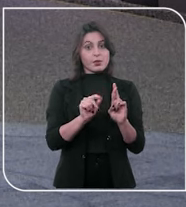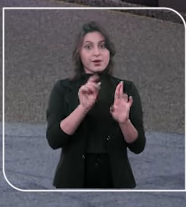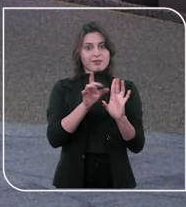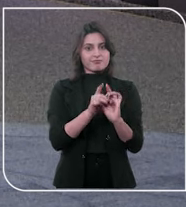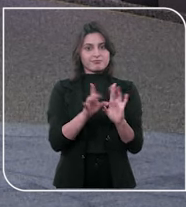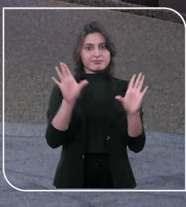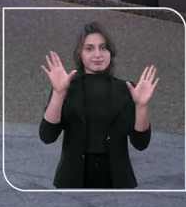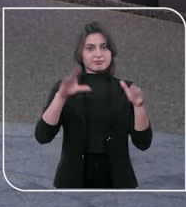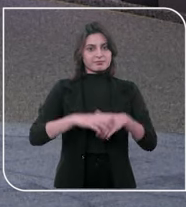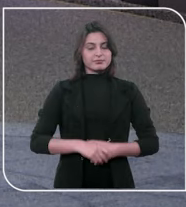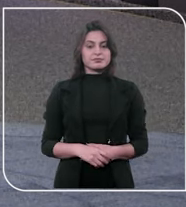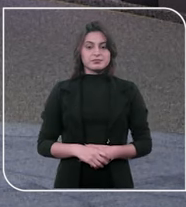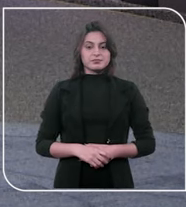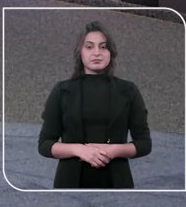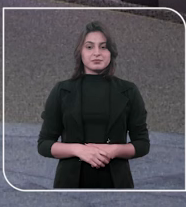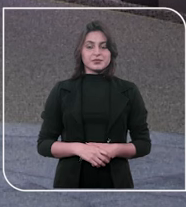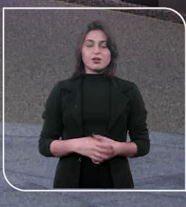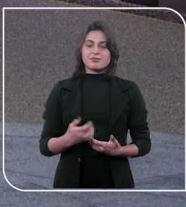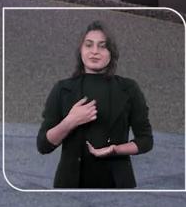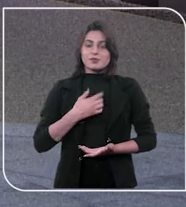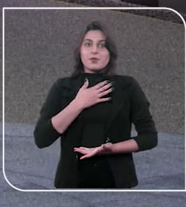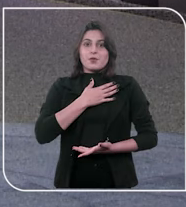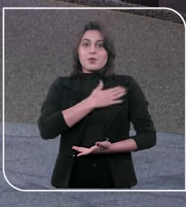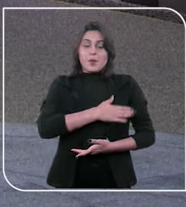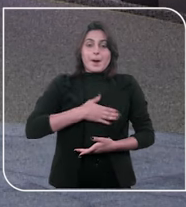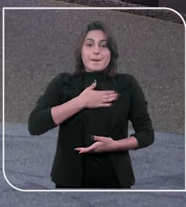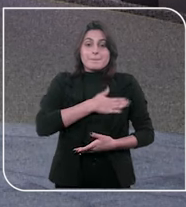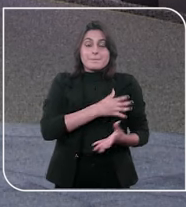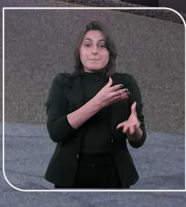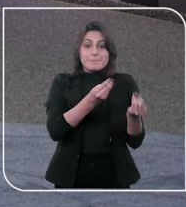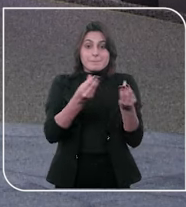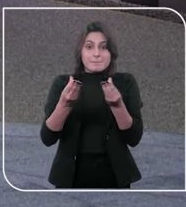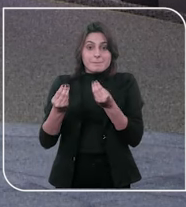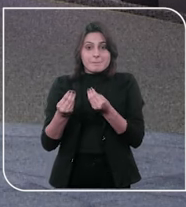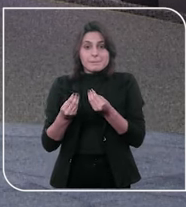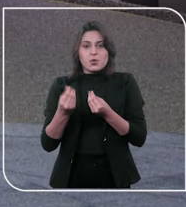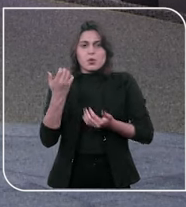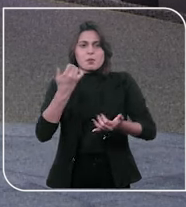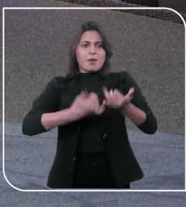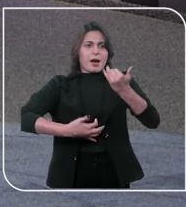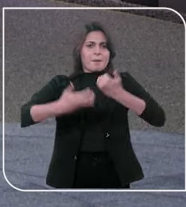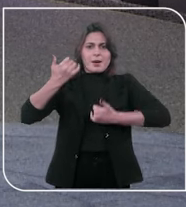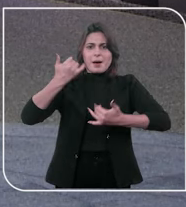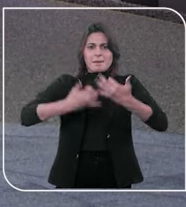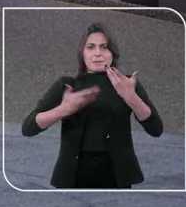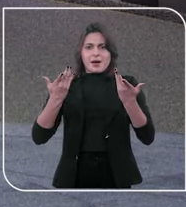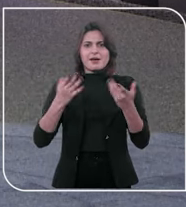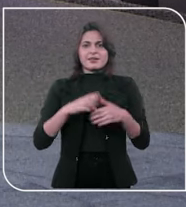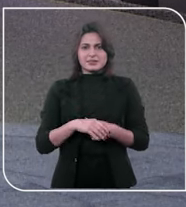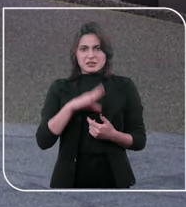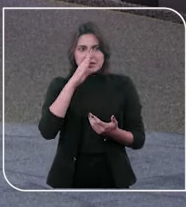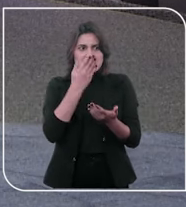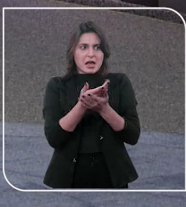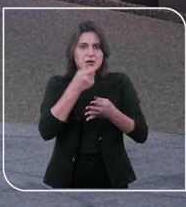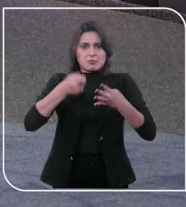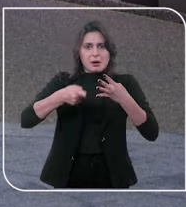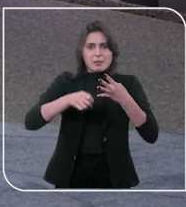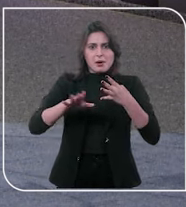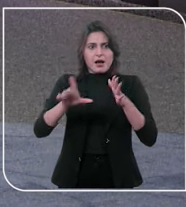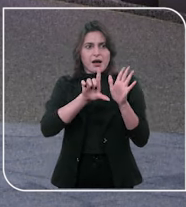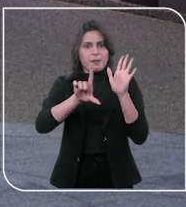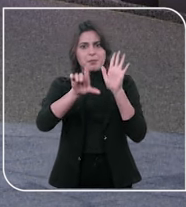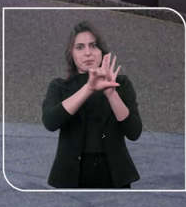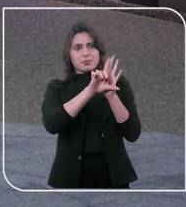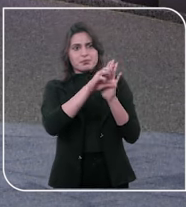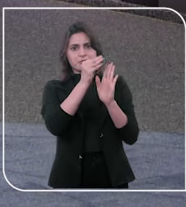aula com essas óticas tão distintas, doutrinárias, legislativas, jurisprudenciais. Isso amplia bastante o nosso conhecimento e eu só